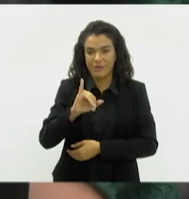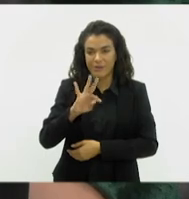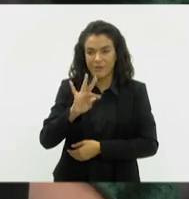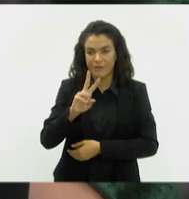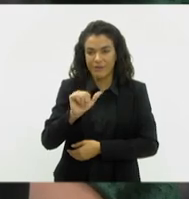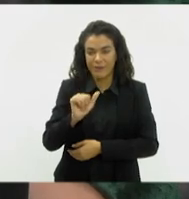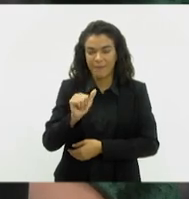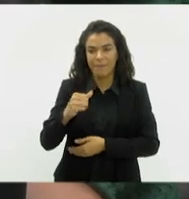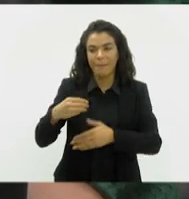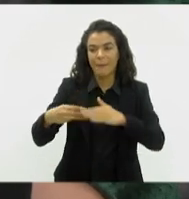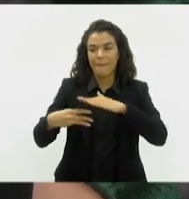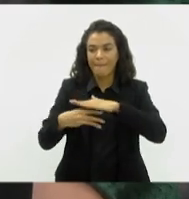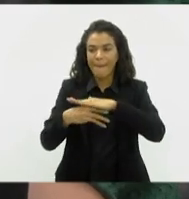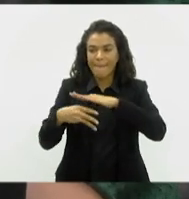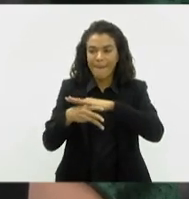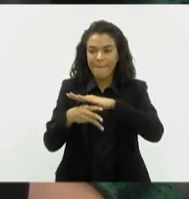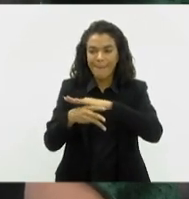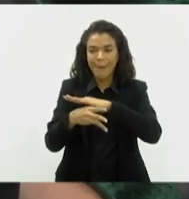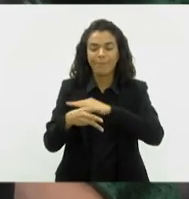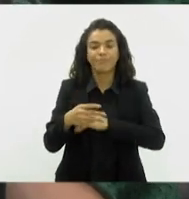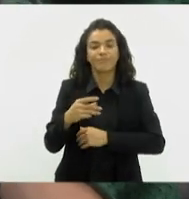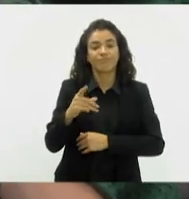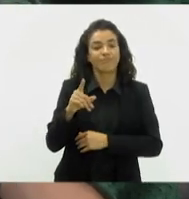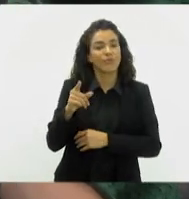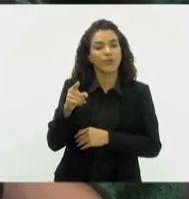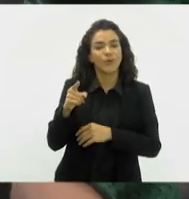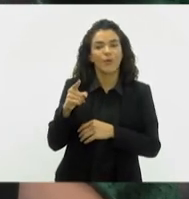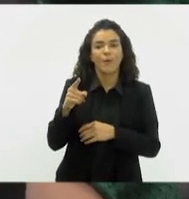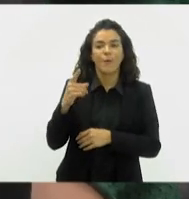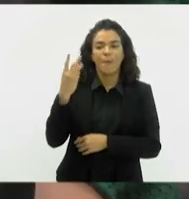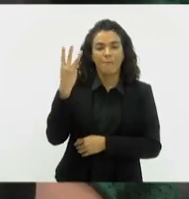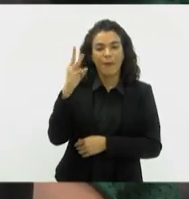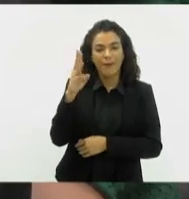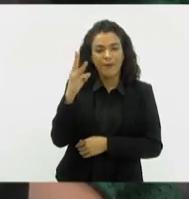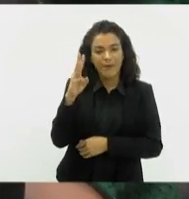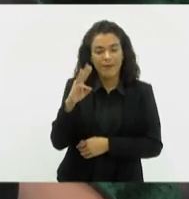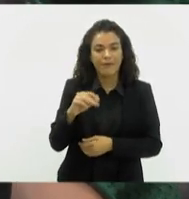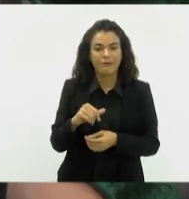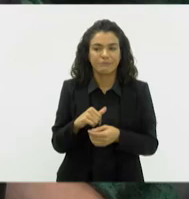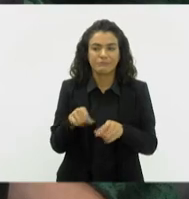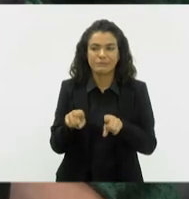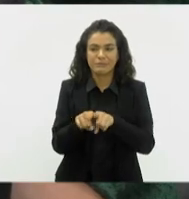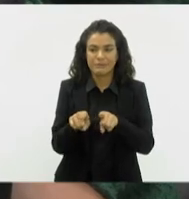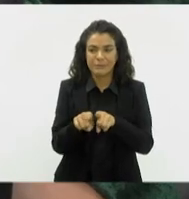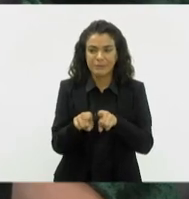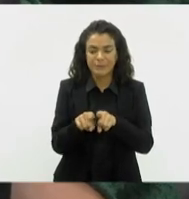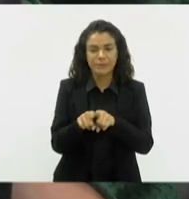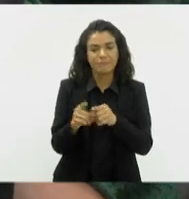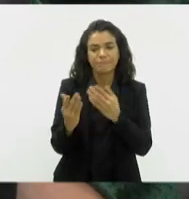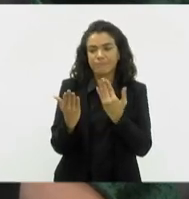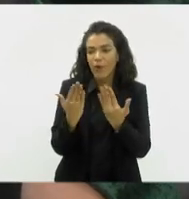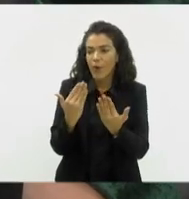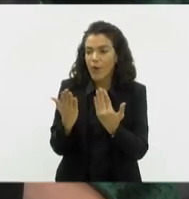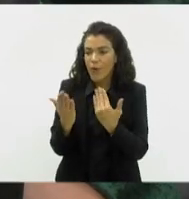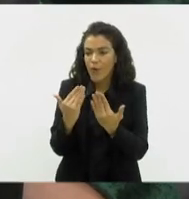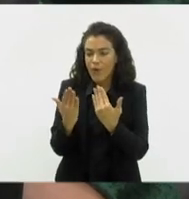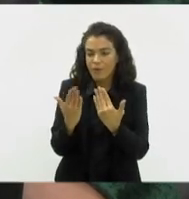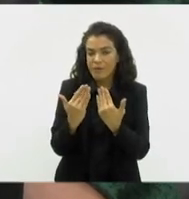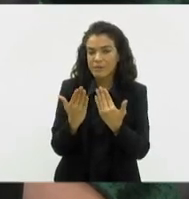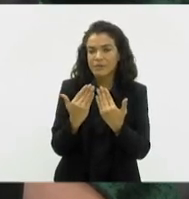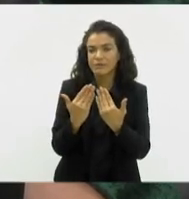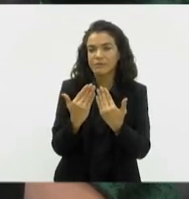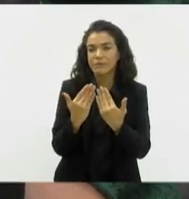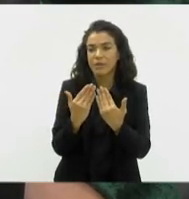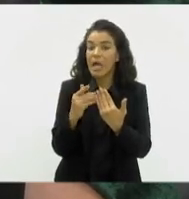no Maranhão, né? A gente via questões do processo, questões que já estavam vencendo algum tipo de benefício.